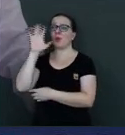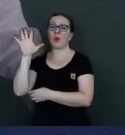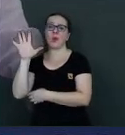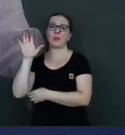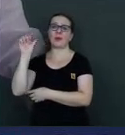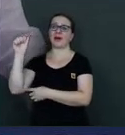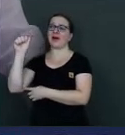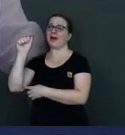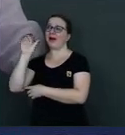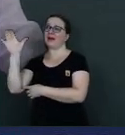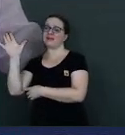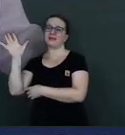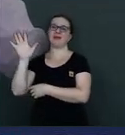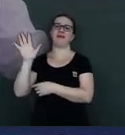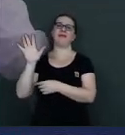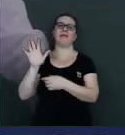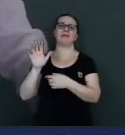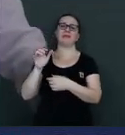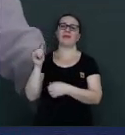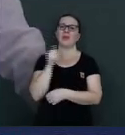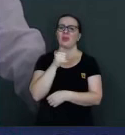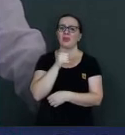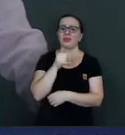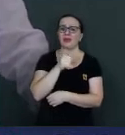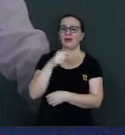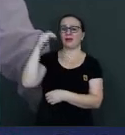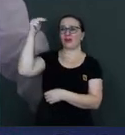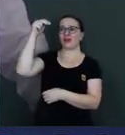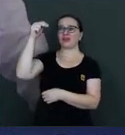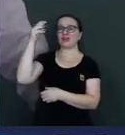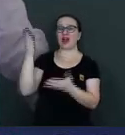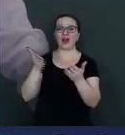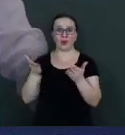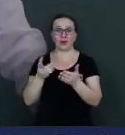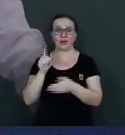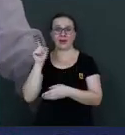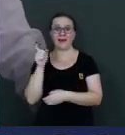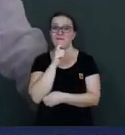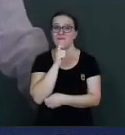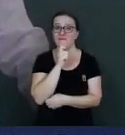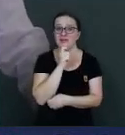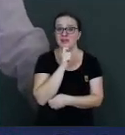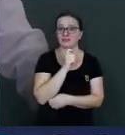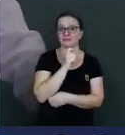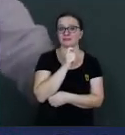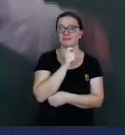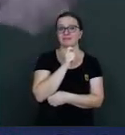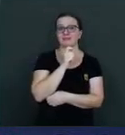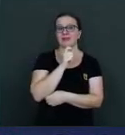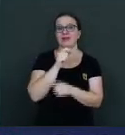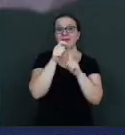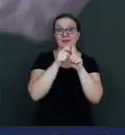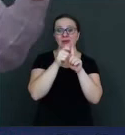temperaturas, na China, norte da Itália, tudo temperatura fria, Estados Unidos, alguns lugares abaixo de zero, então tudo